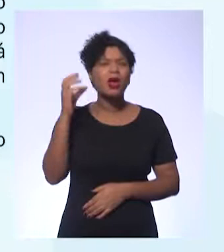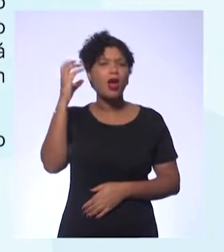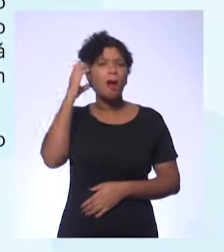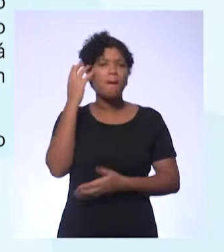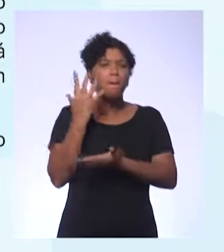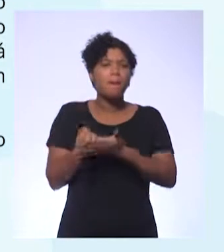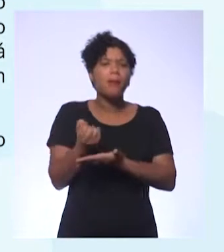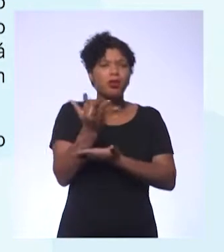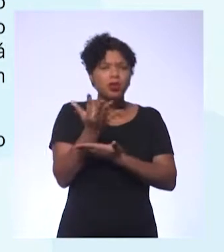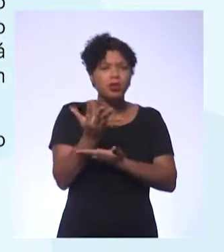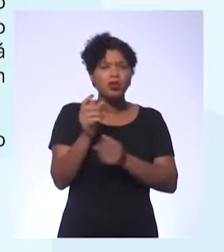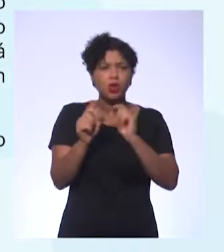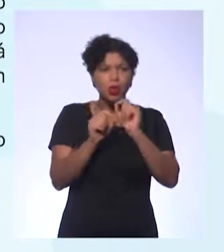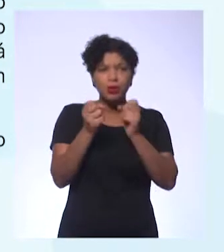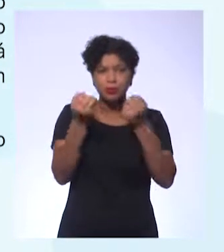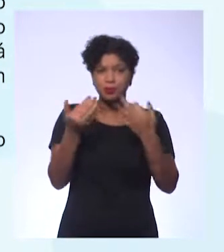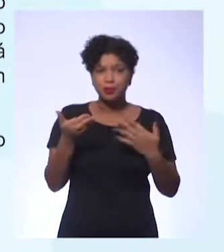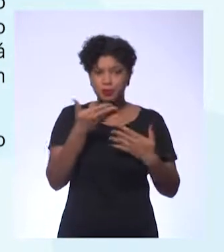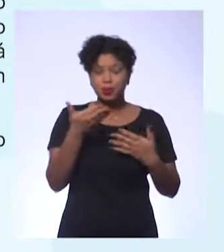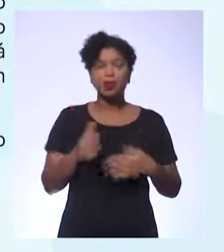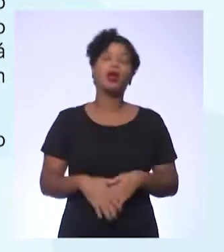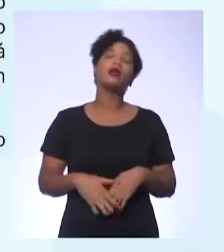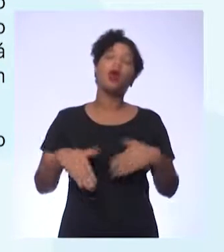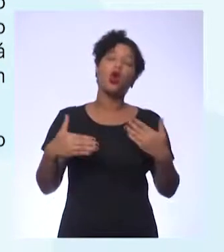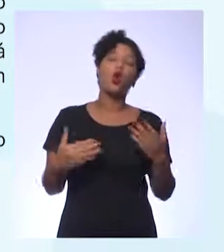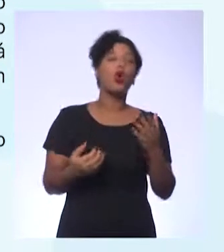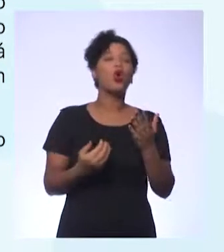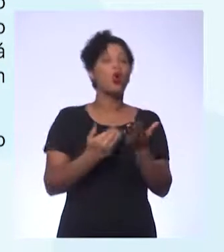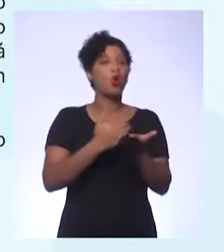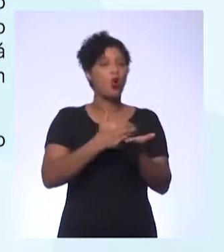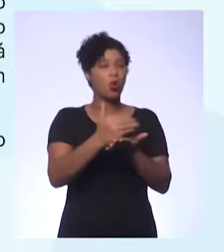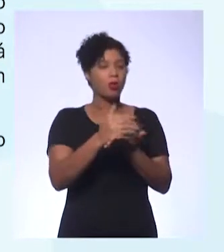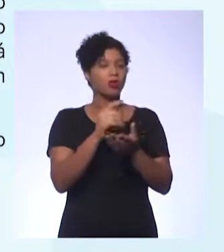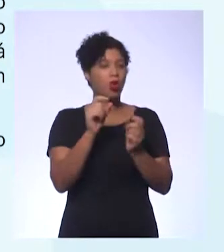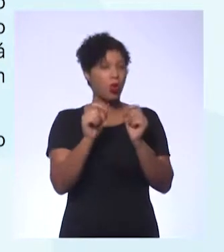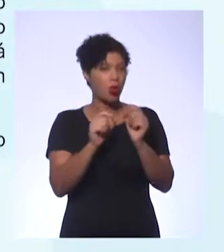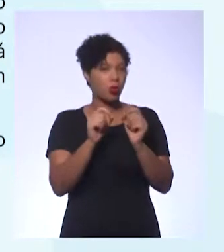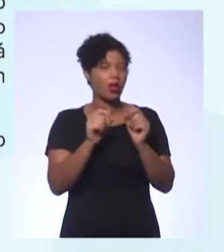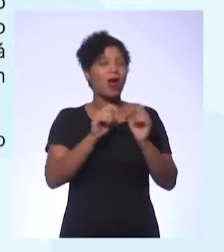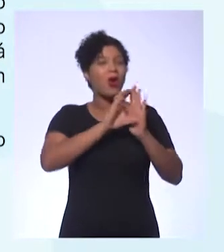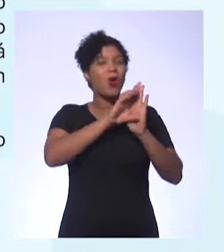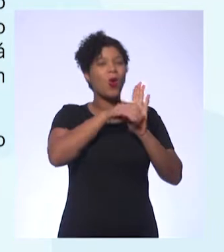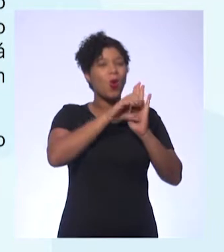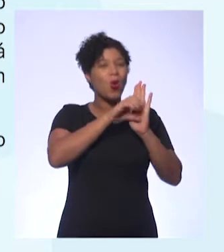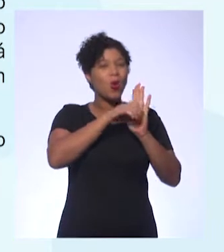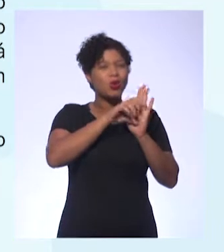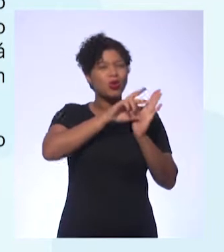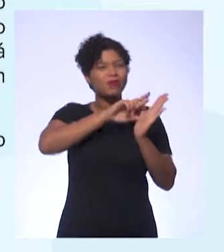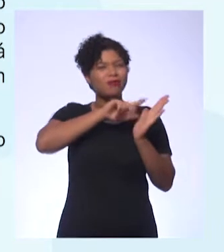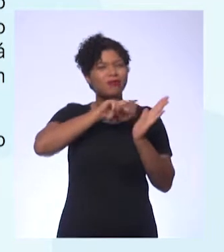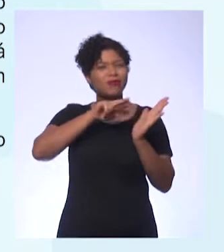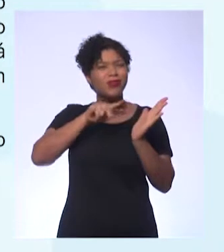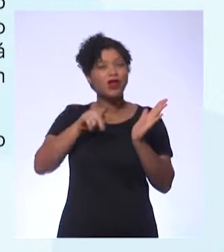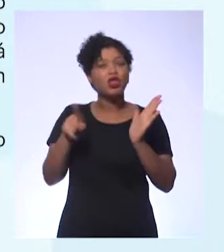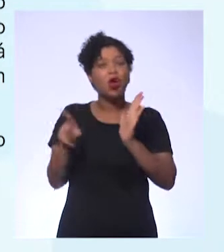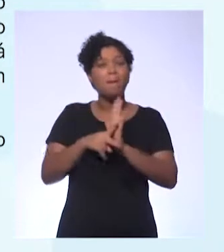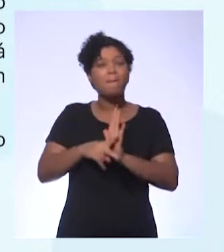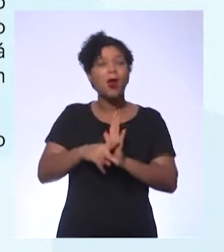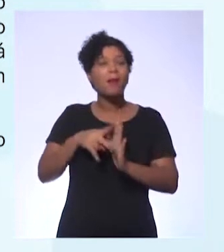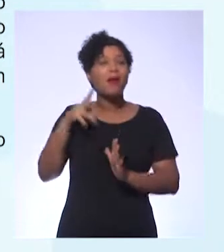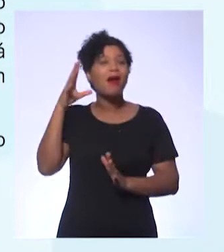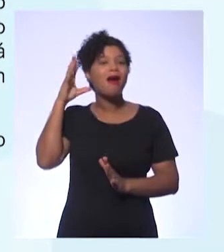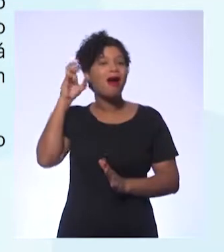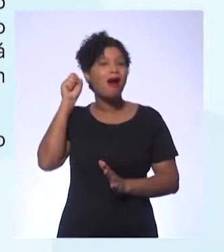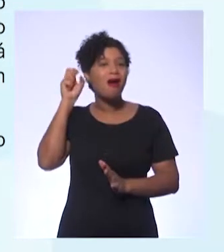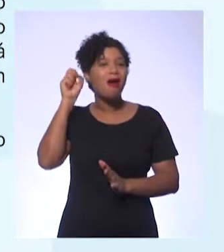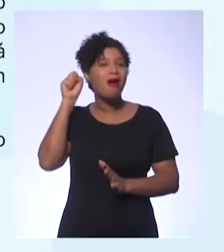vocês. Então, o podcast surgiu como uma forma de transmitir conteúdos dos mais diversos via áudio. Ultimamente, empresas